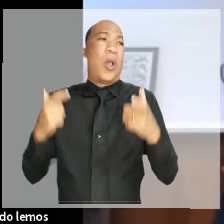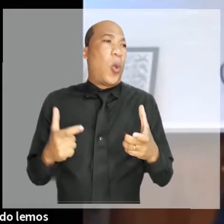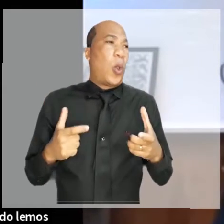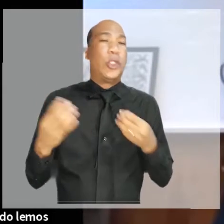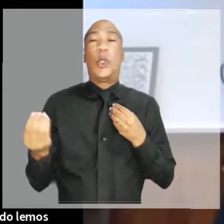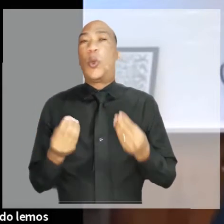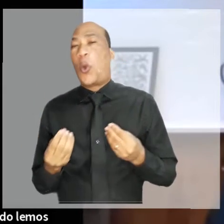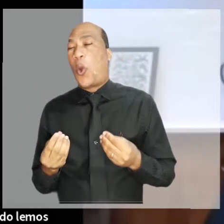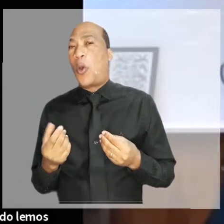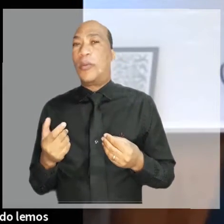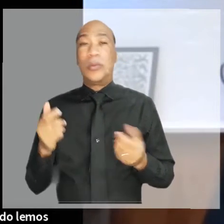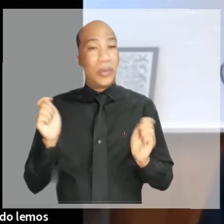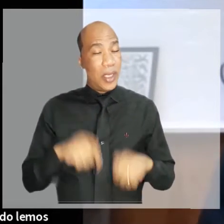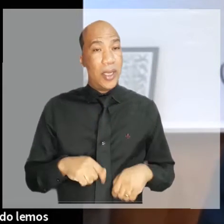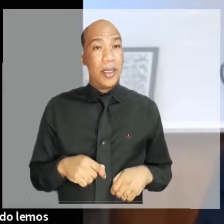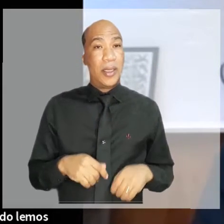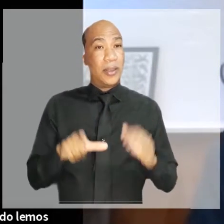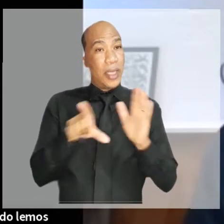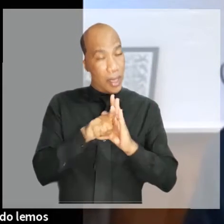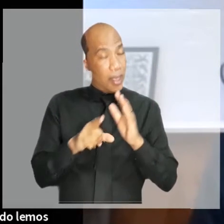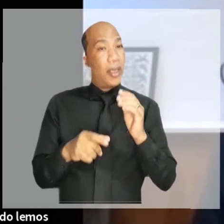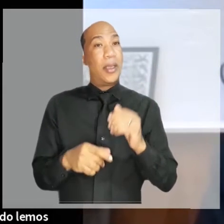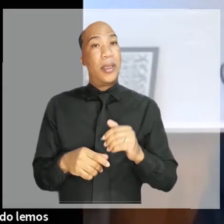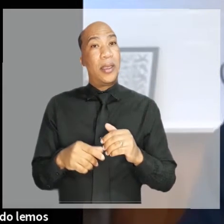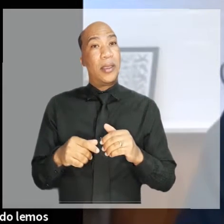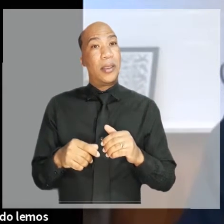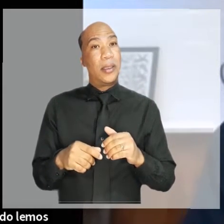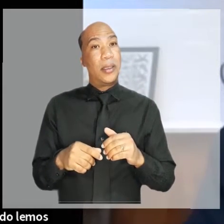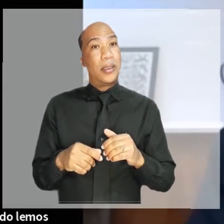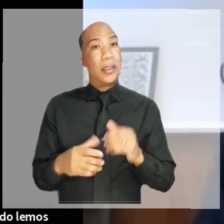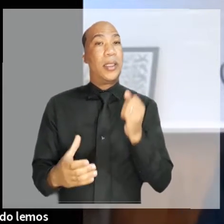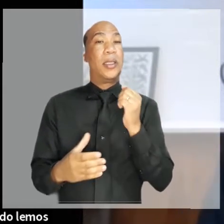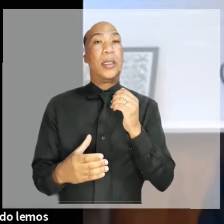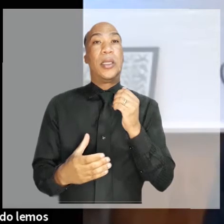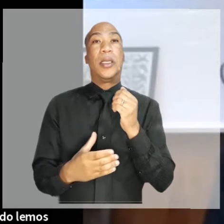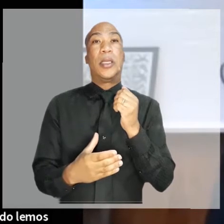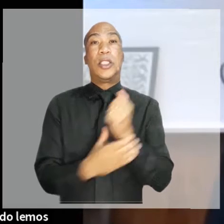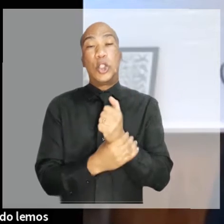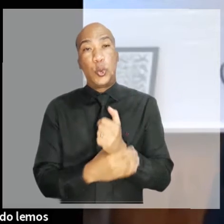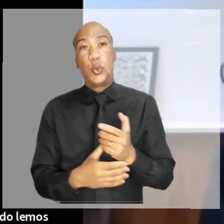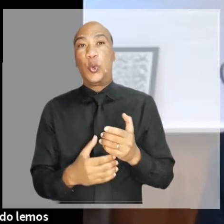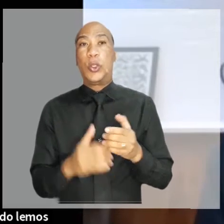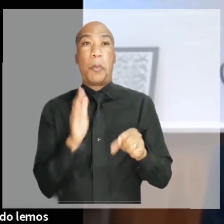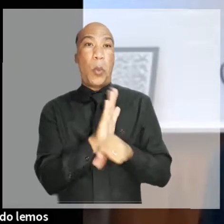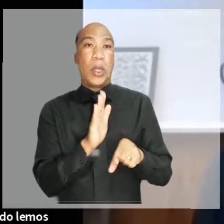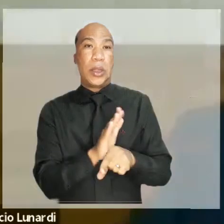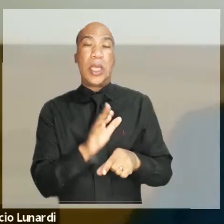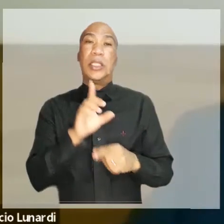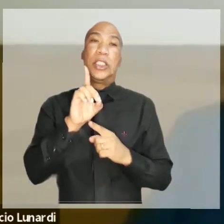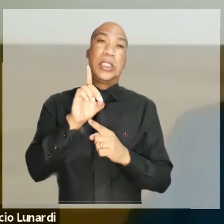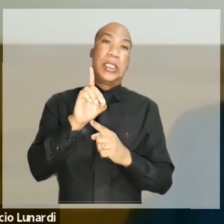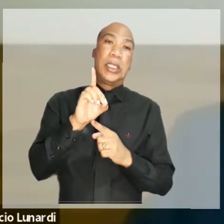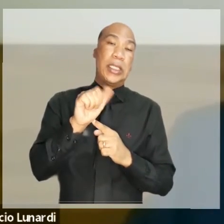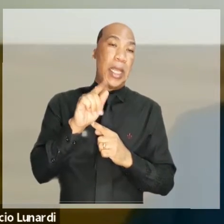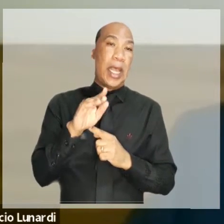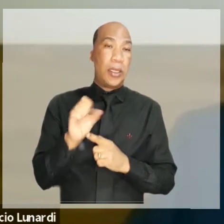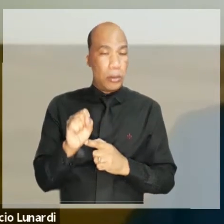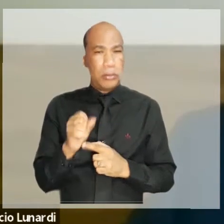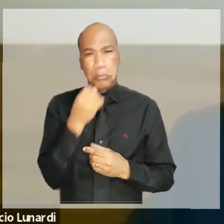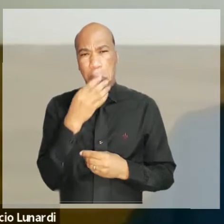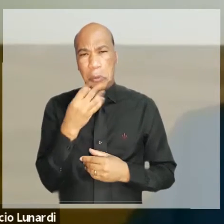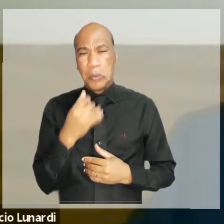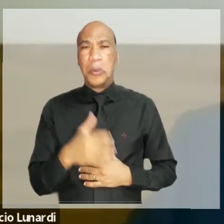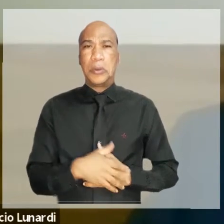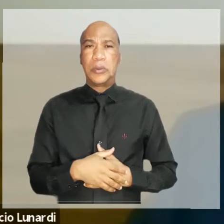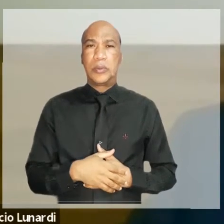fomenta a inovação, esse a gente precisa trabalhar. E aí eu me preocupo, porque eu vejo hoje discussões, por exemplo, no âmbito do Poder